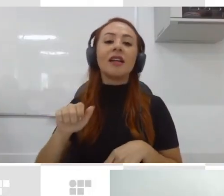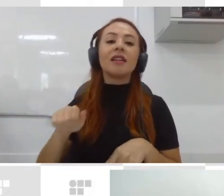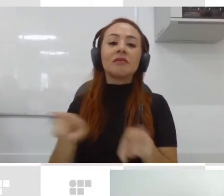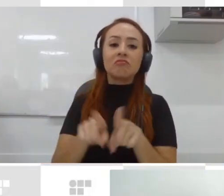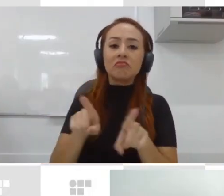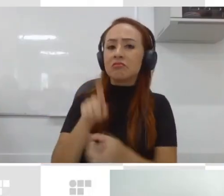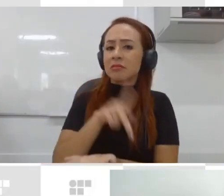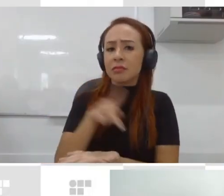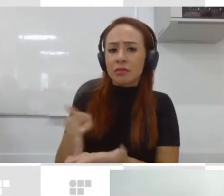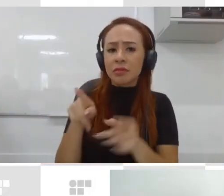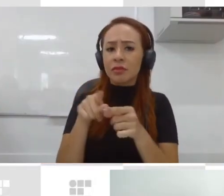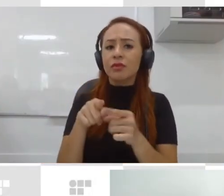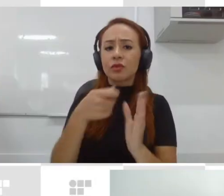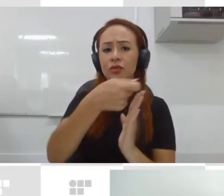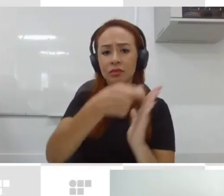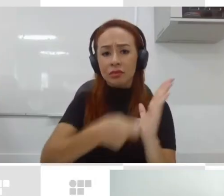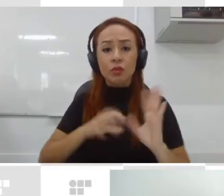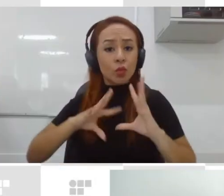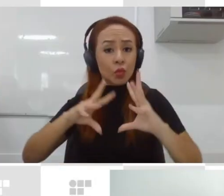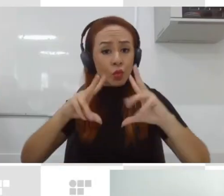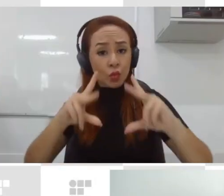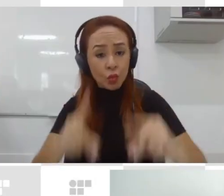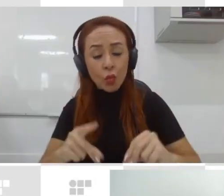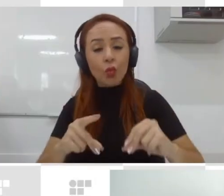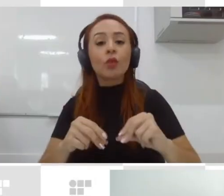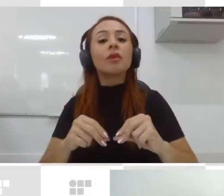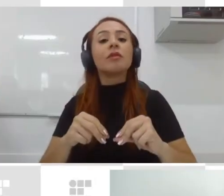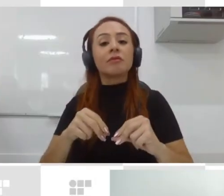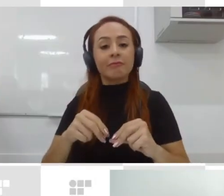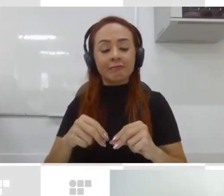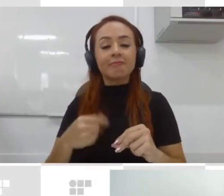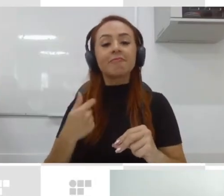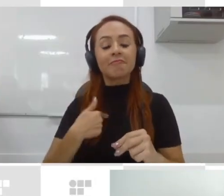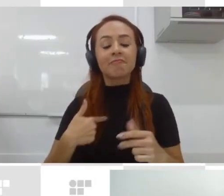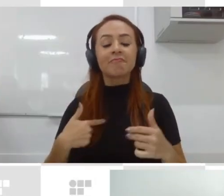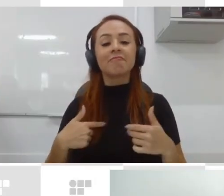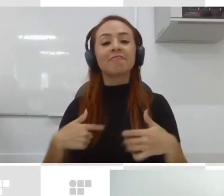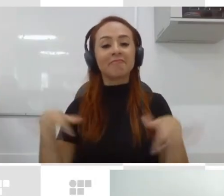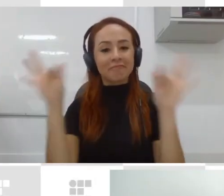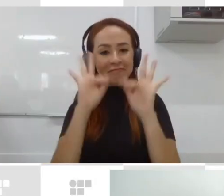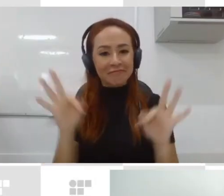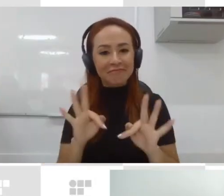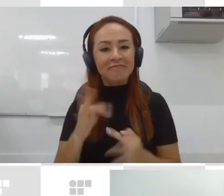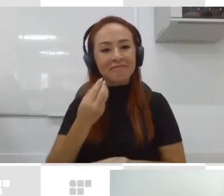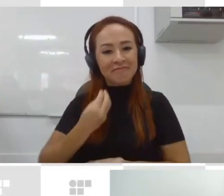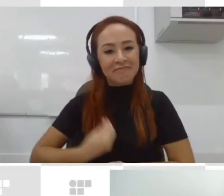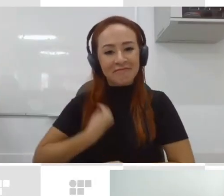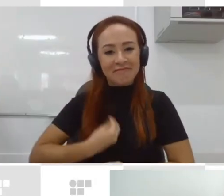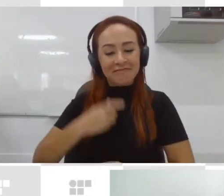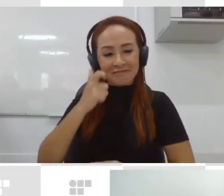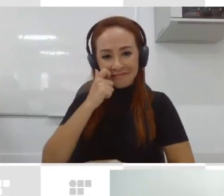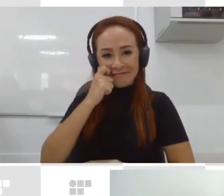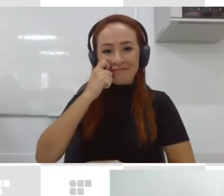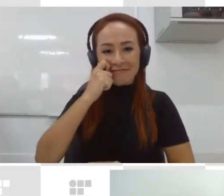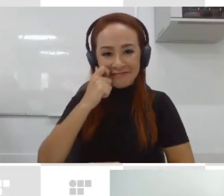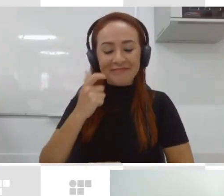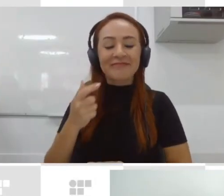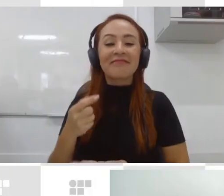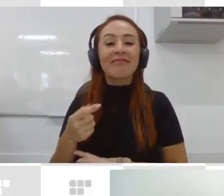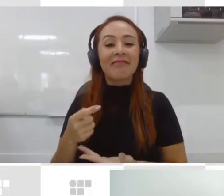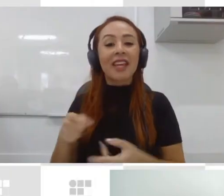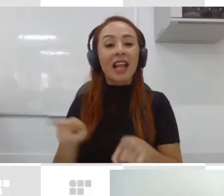estar representando essa comissão nessa formação e que tenhamos, né, mais formações de educação ambiental para